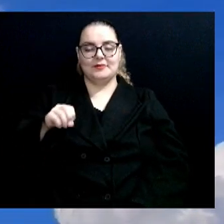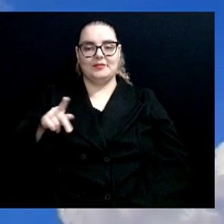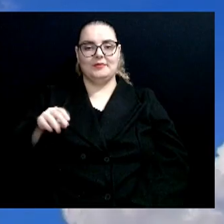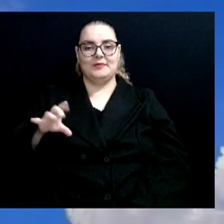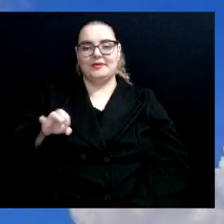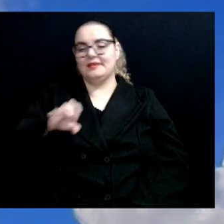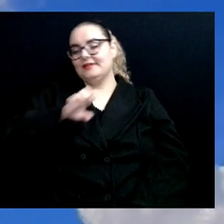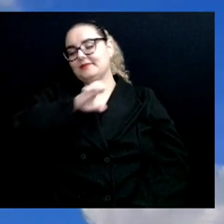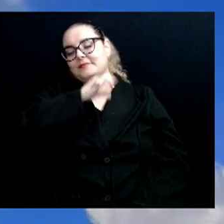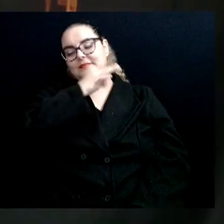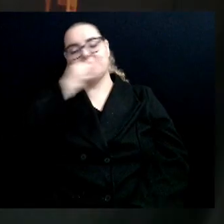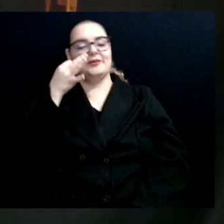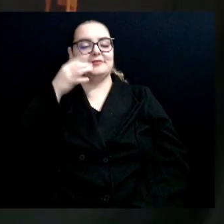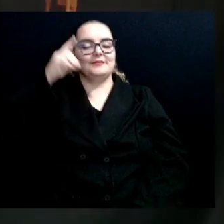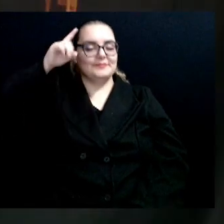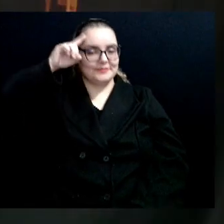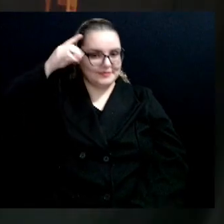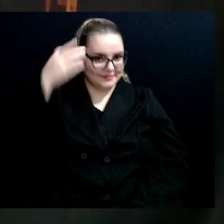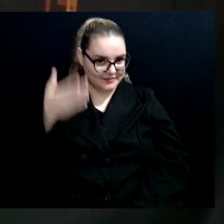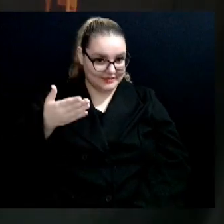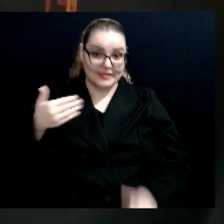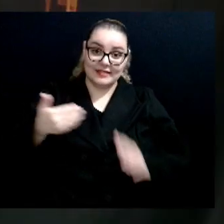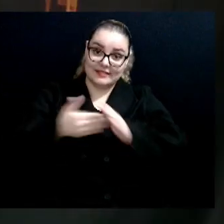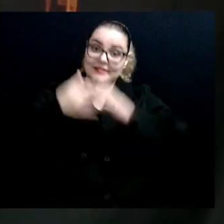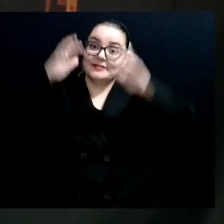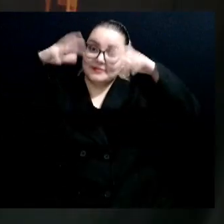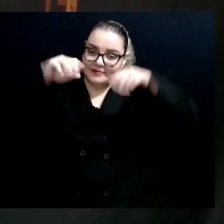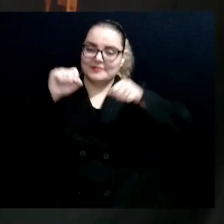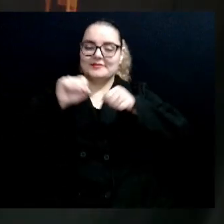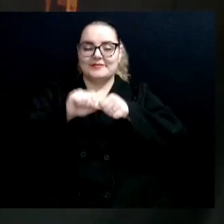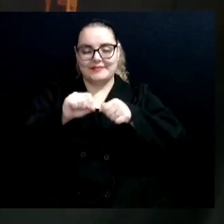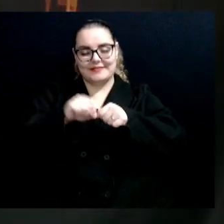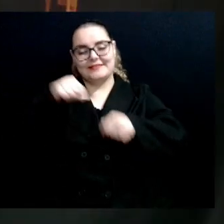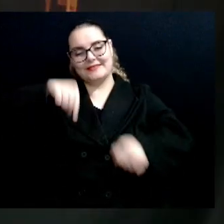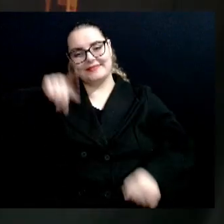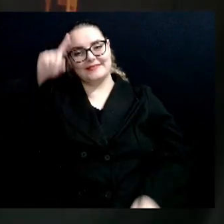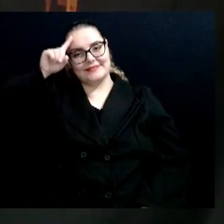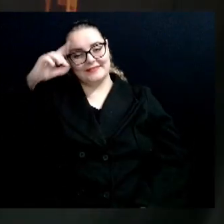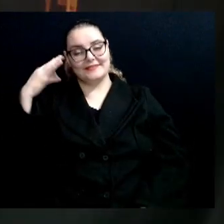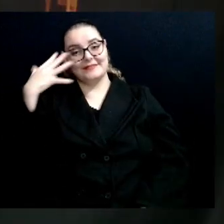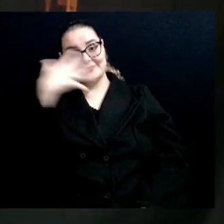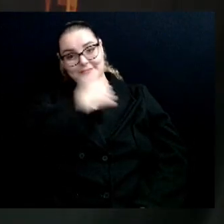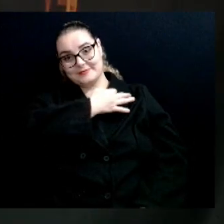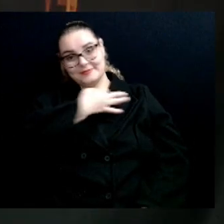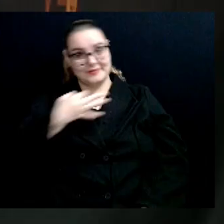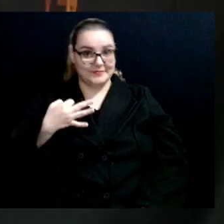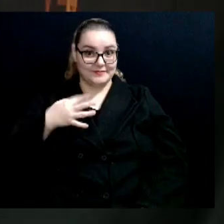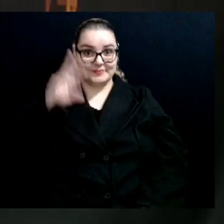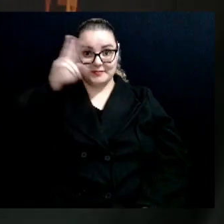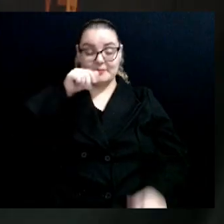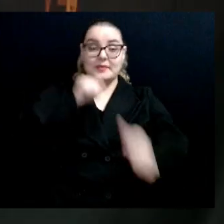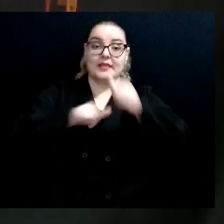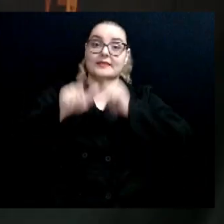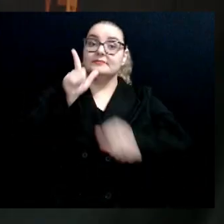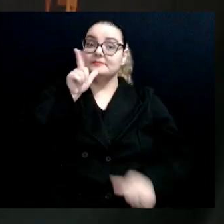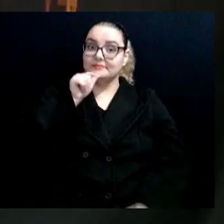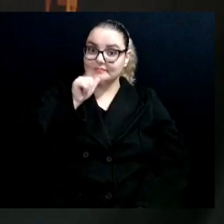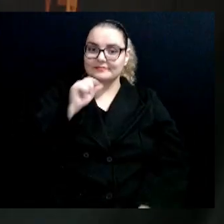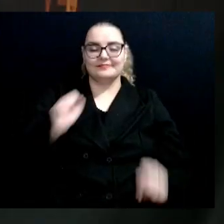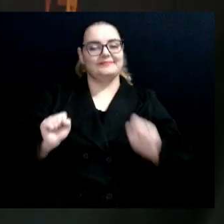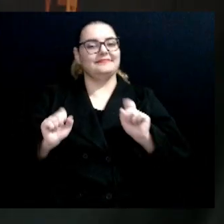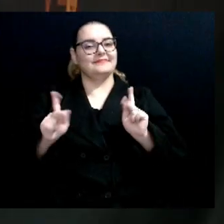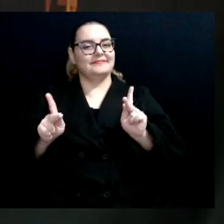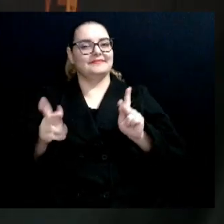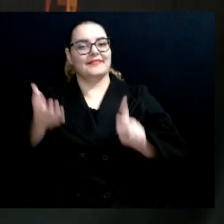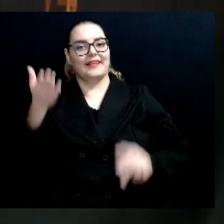com chuva, faça desse dia um lindo dia. E lembre-se, hidrate-se, tá bom? Vamos lá, gente, vamos falar